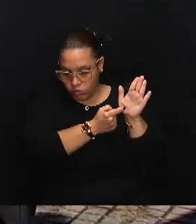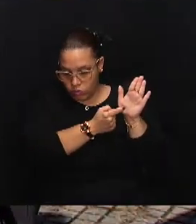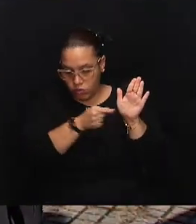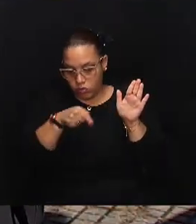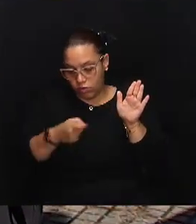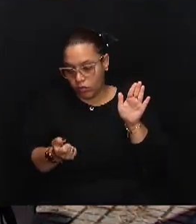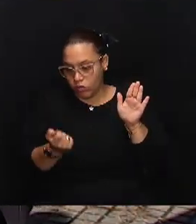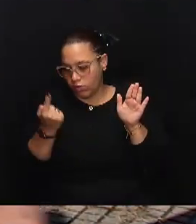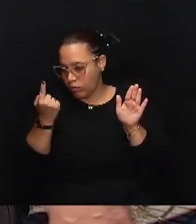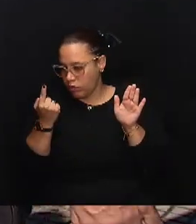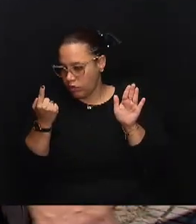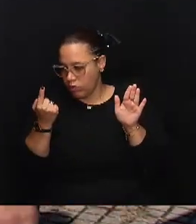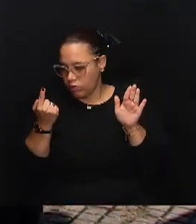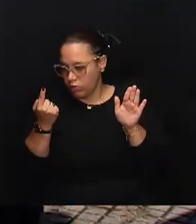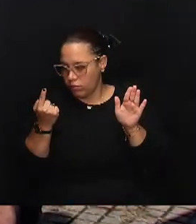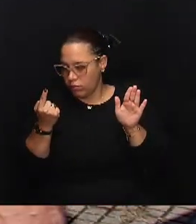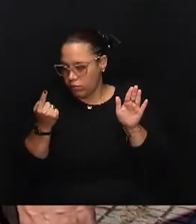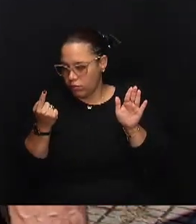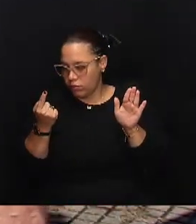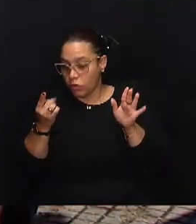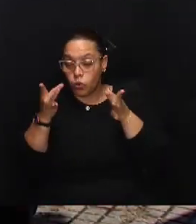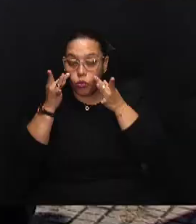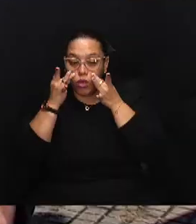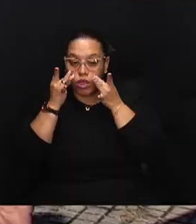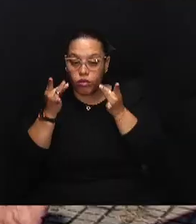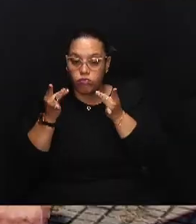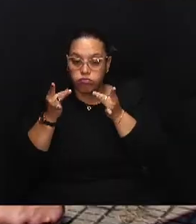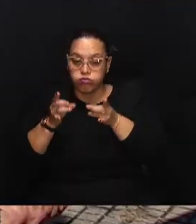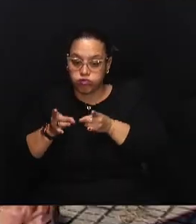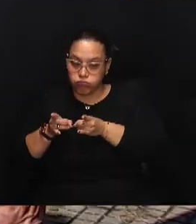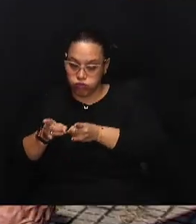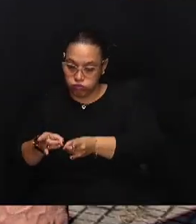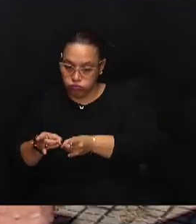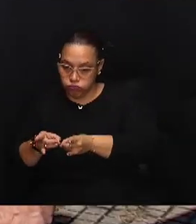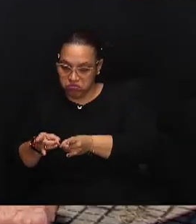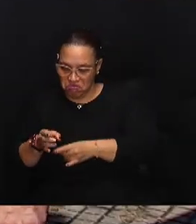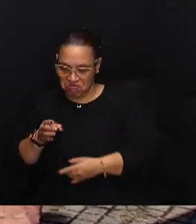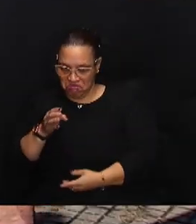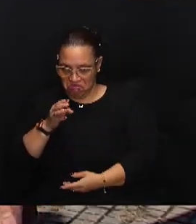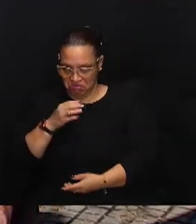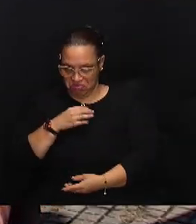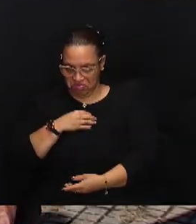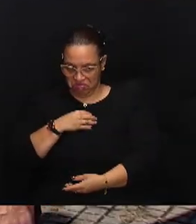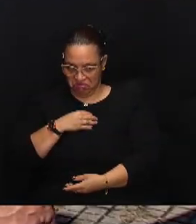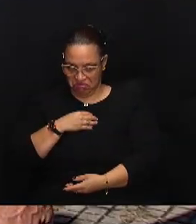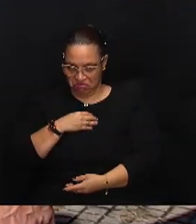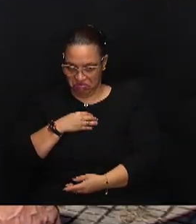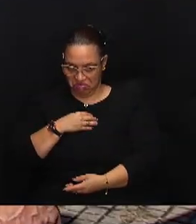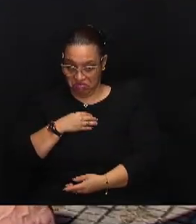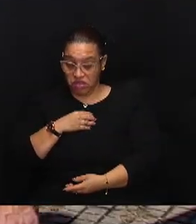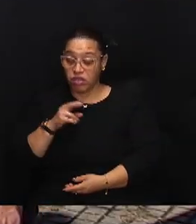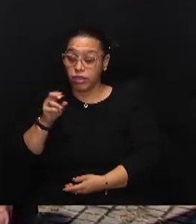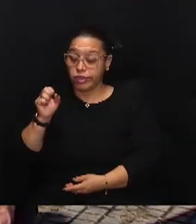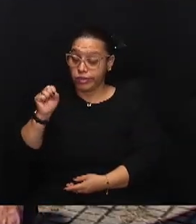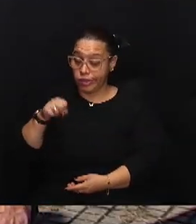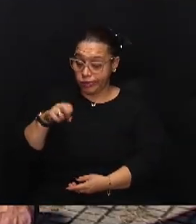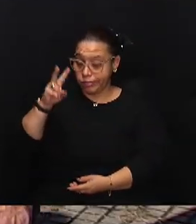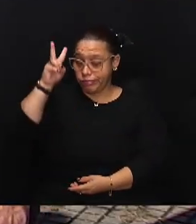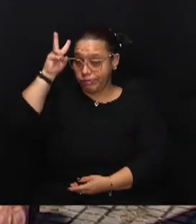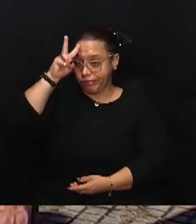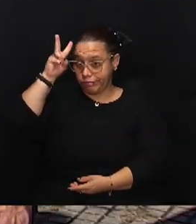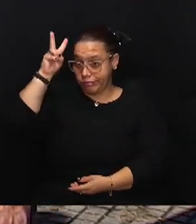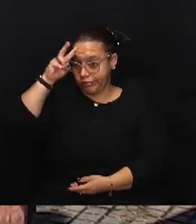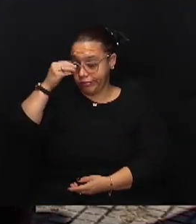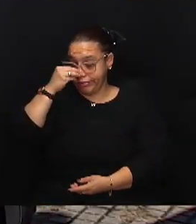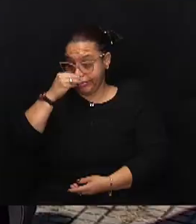uma dos atrativos do cemitério, né? A gente não ignora o fato de aqui existirem sim histórias em